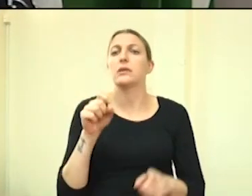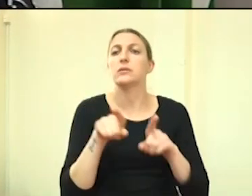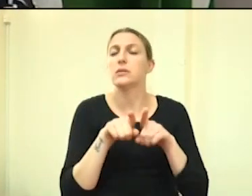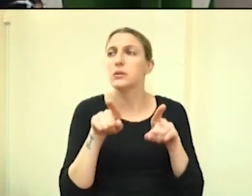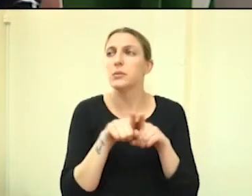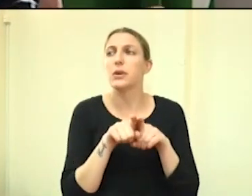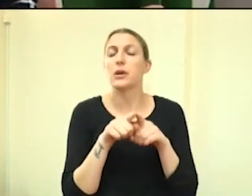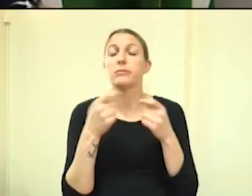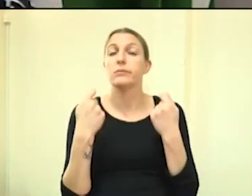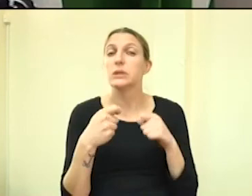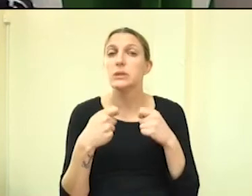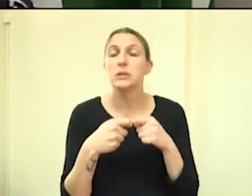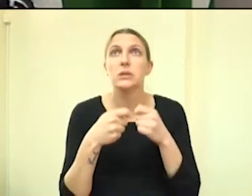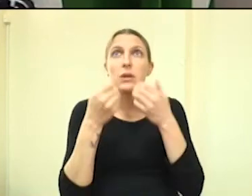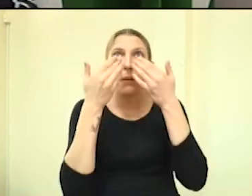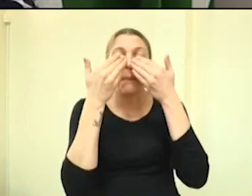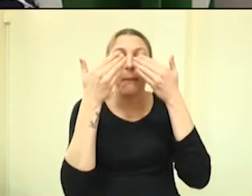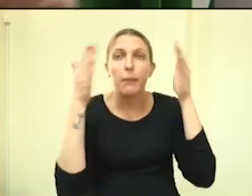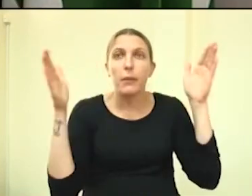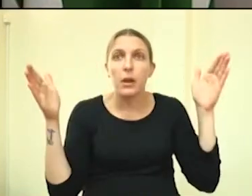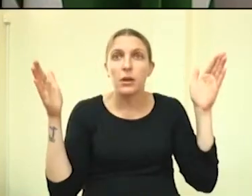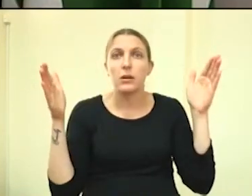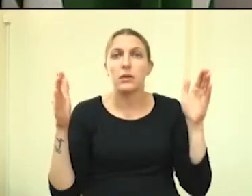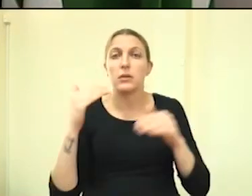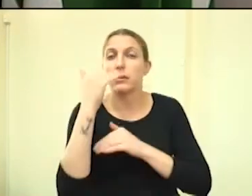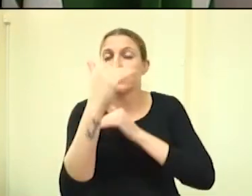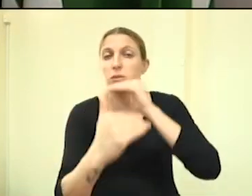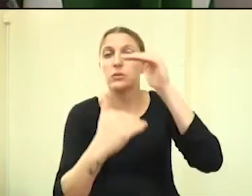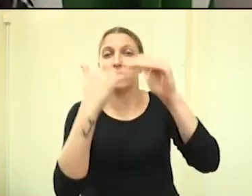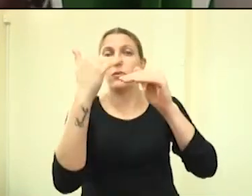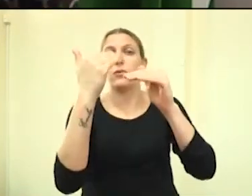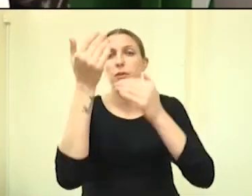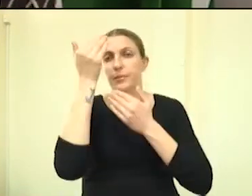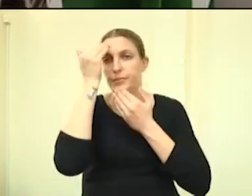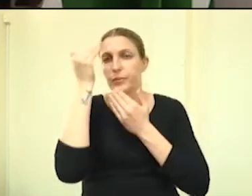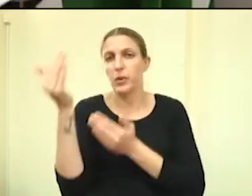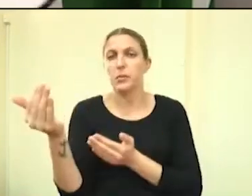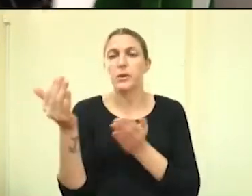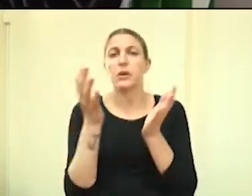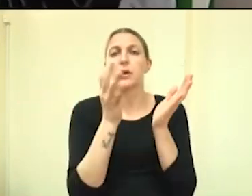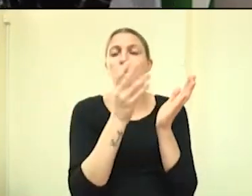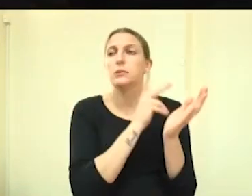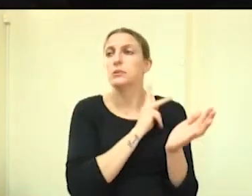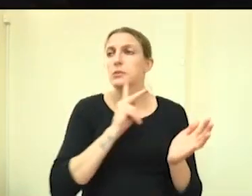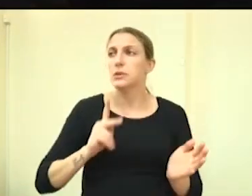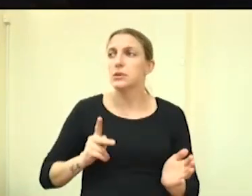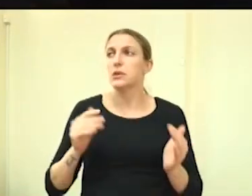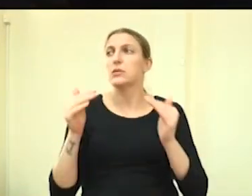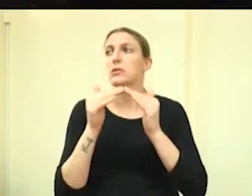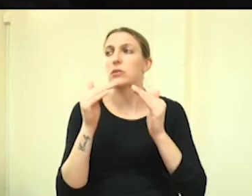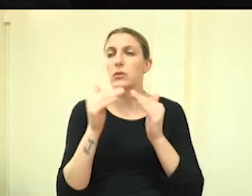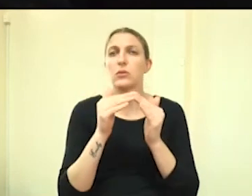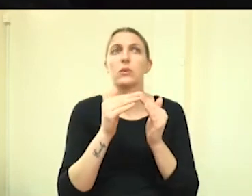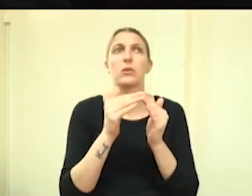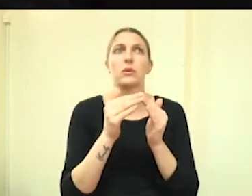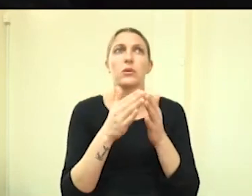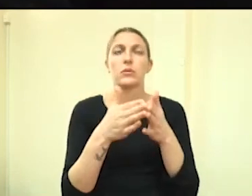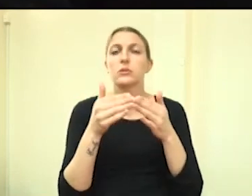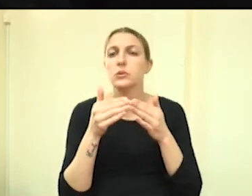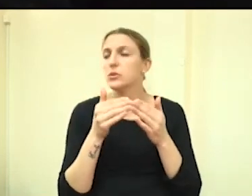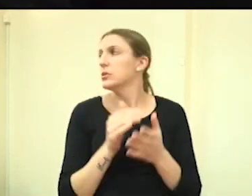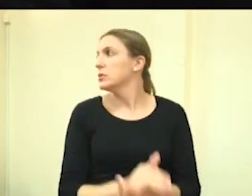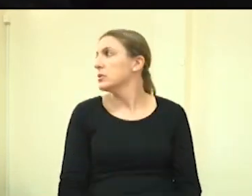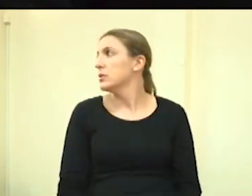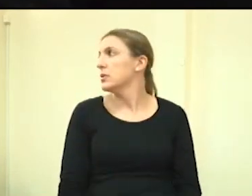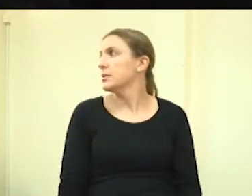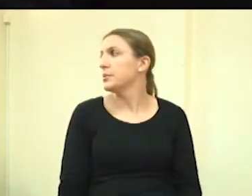esse olhar e evoluir. Muito obrigada, senhor presidente. Era isso. Sou favorável aos pedidos. Obrigado, nobre colega Sandra. E passo a